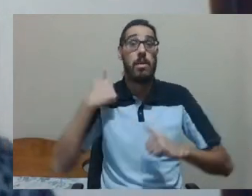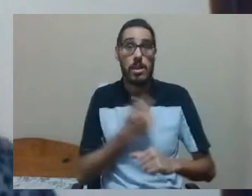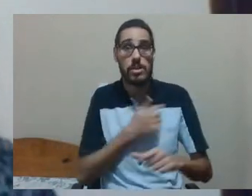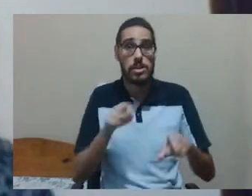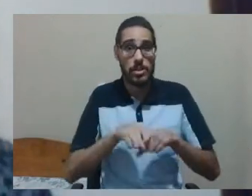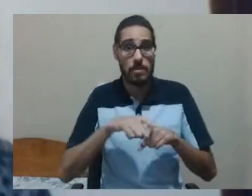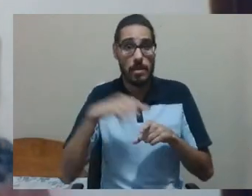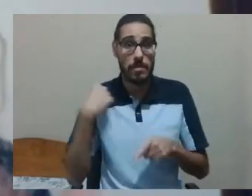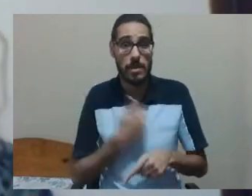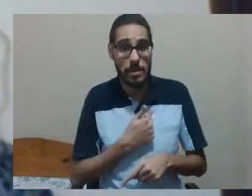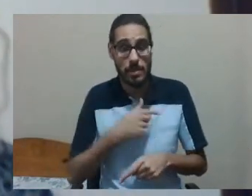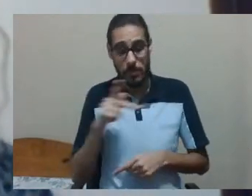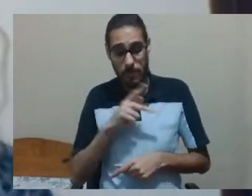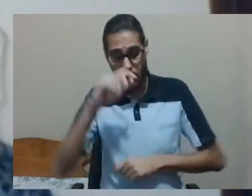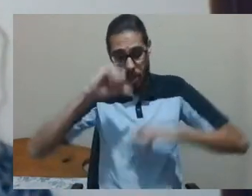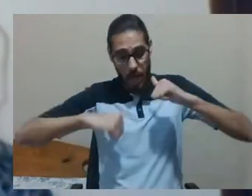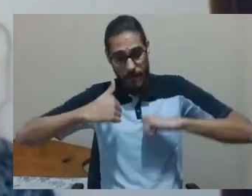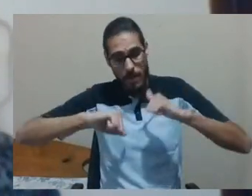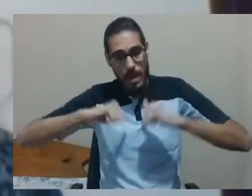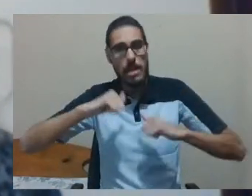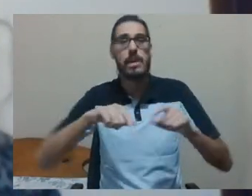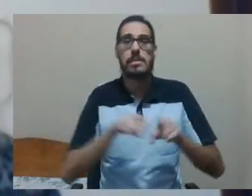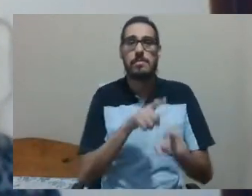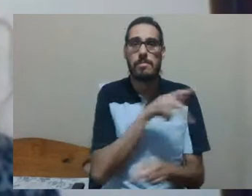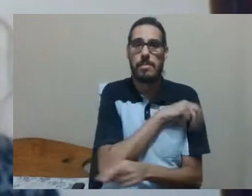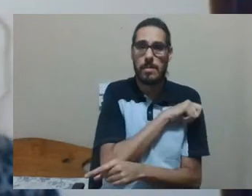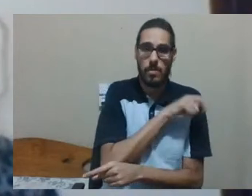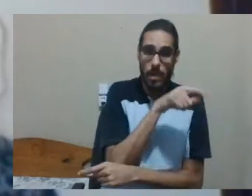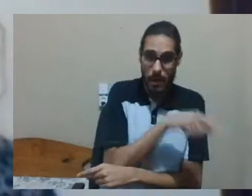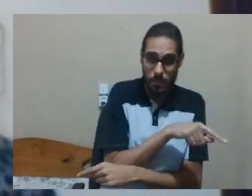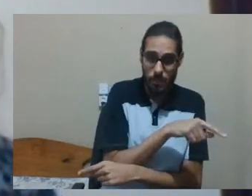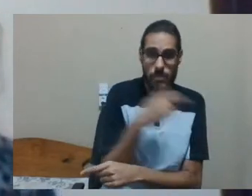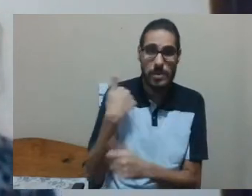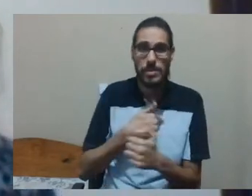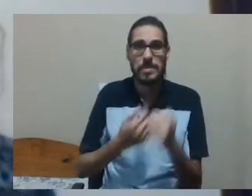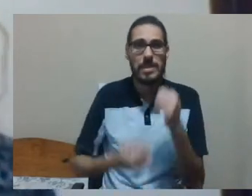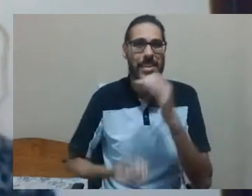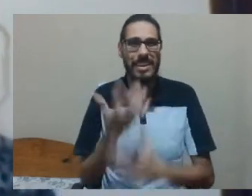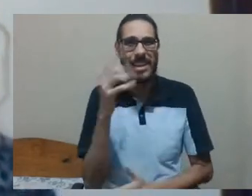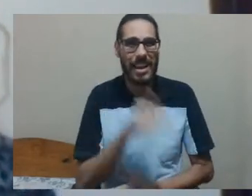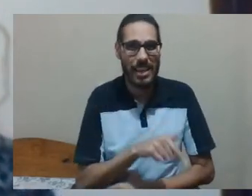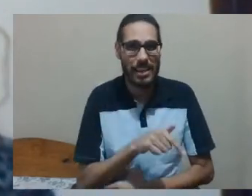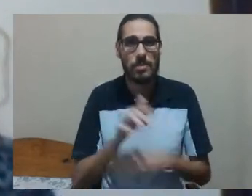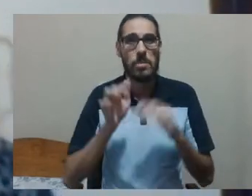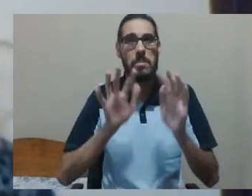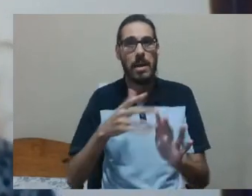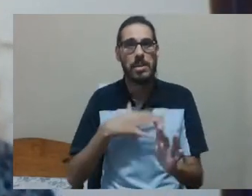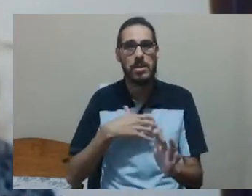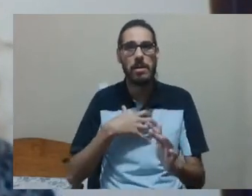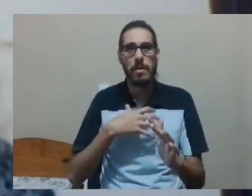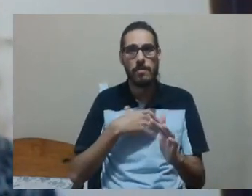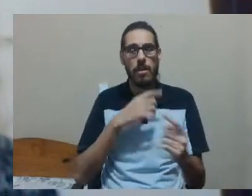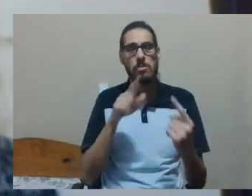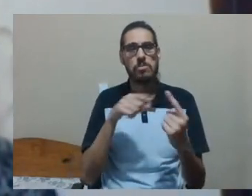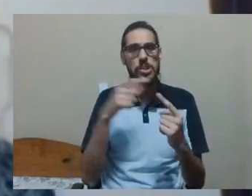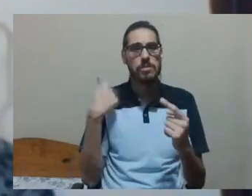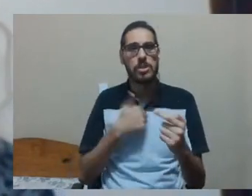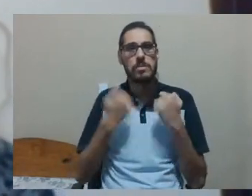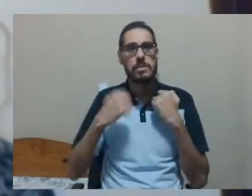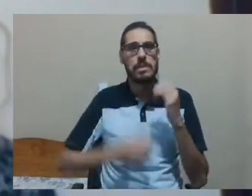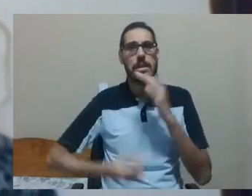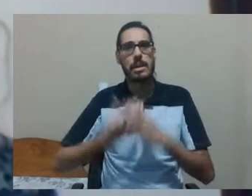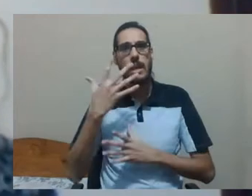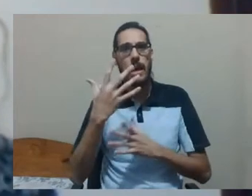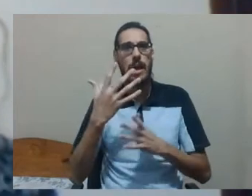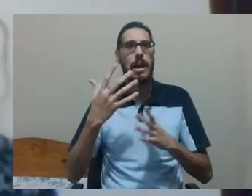se autoavaliar, então a gente precisa criar isso aí. Mas de um modo objetivo, a gente precisa criar uma infraestrutura adequada para essa